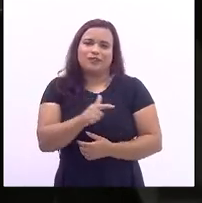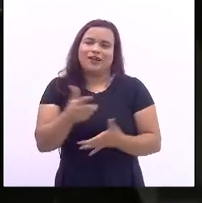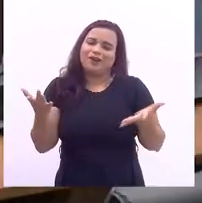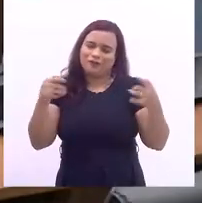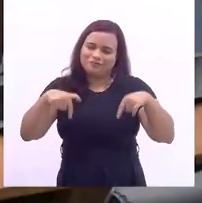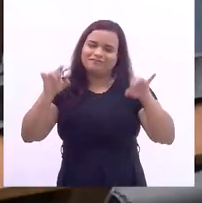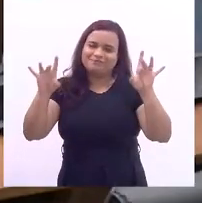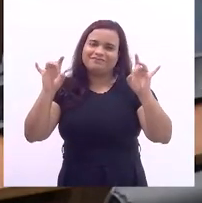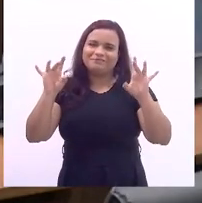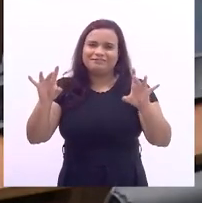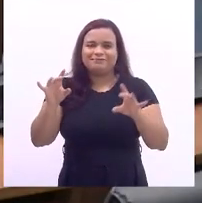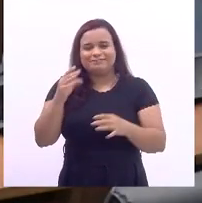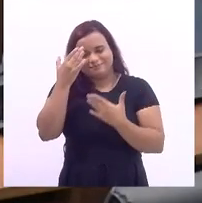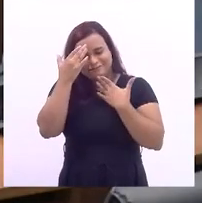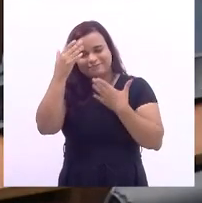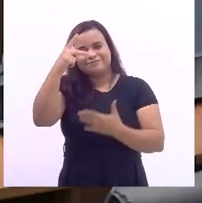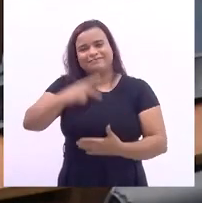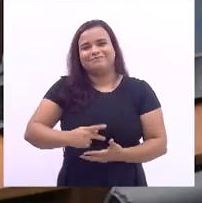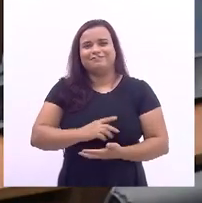Shopping Cidade